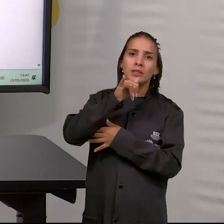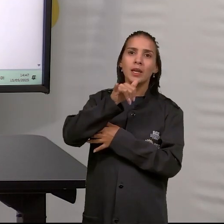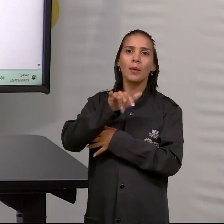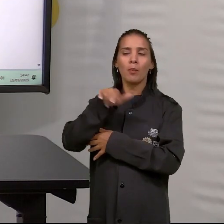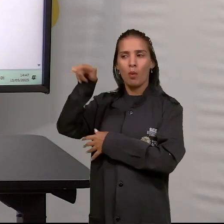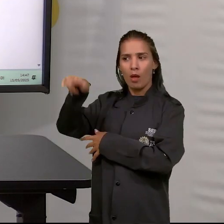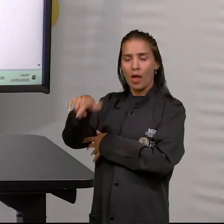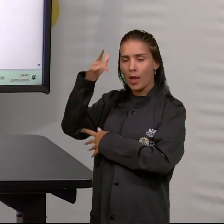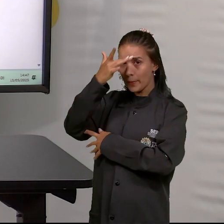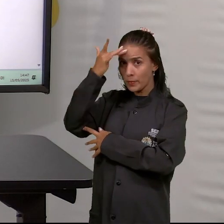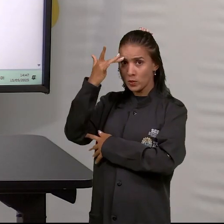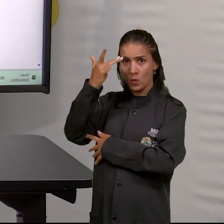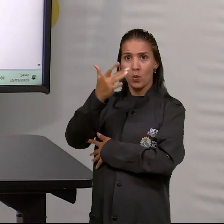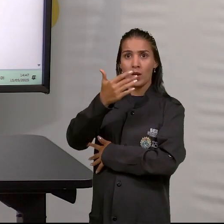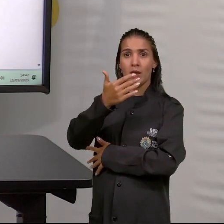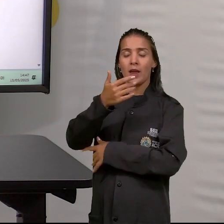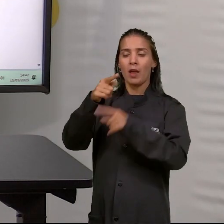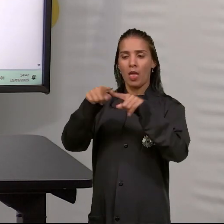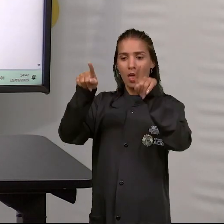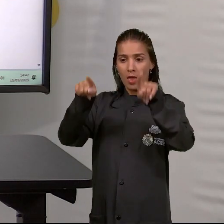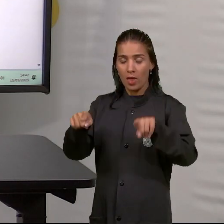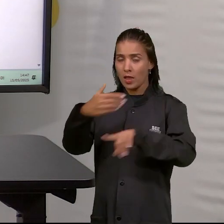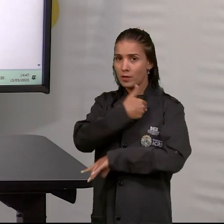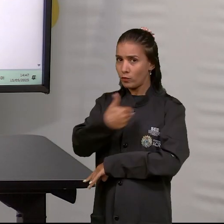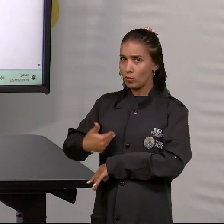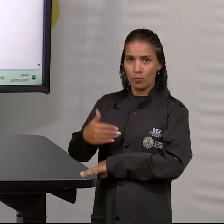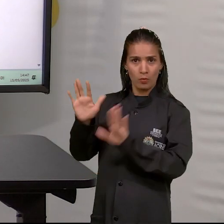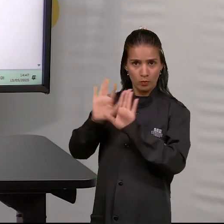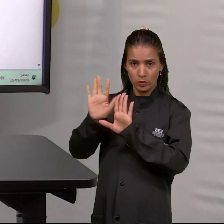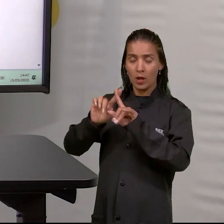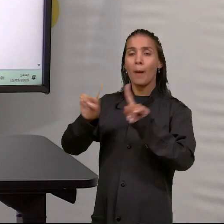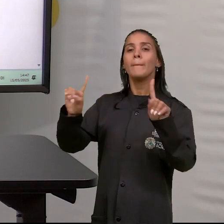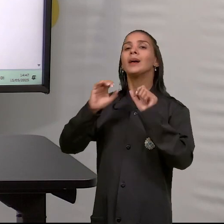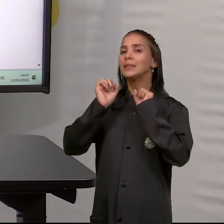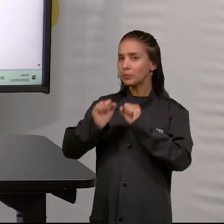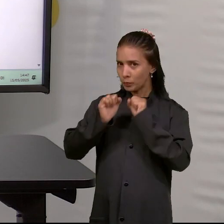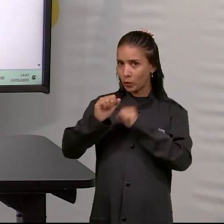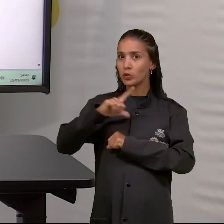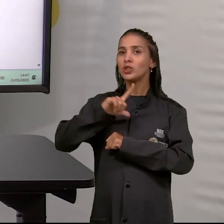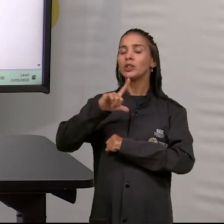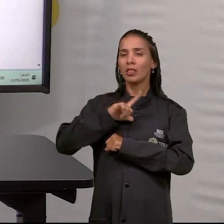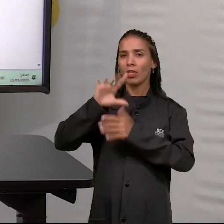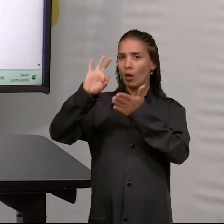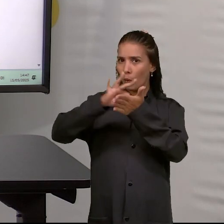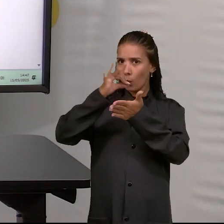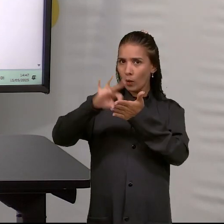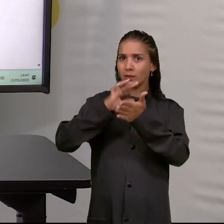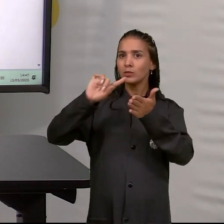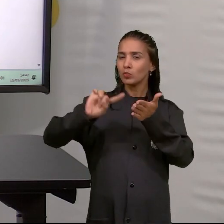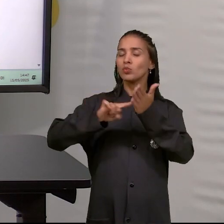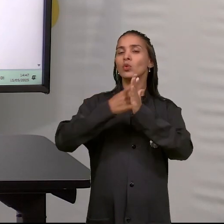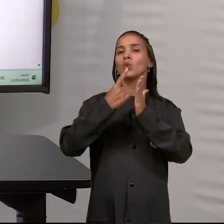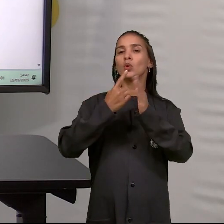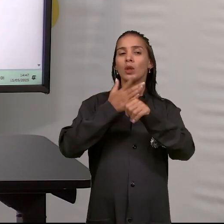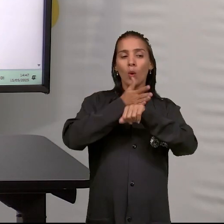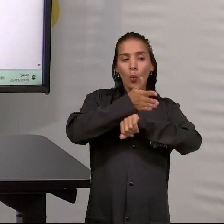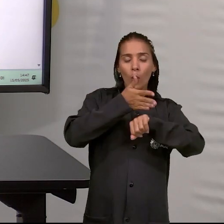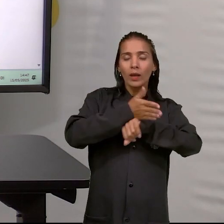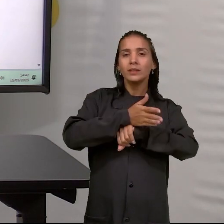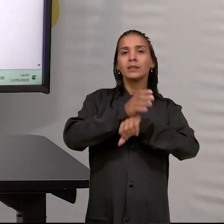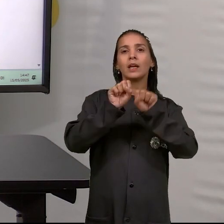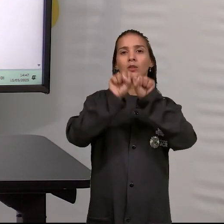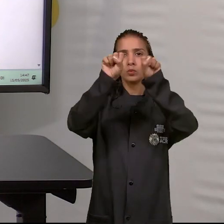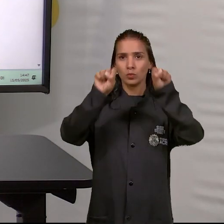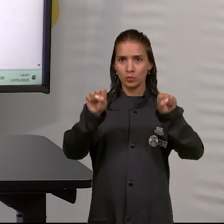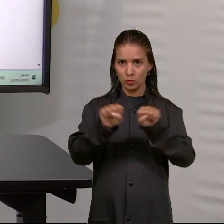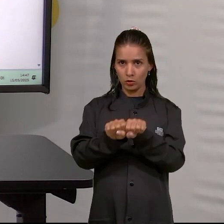SEI externo, que aí você pode utilizar esse usuário e senha para você poder entrar em contato, receber documento, assinar documento